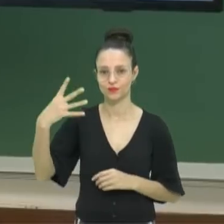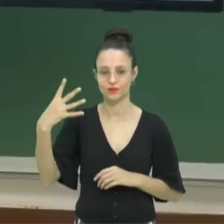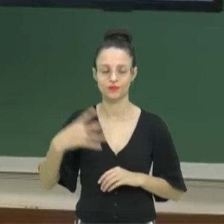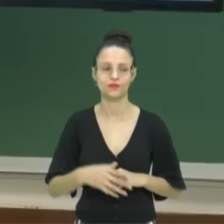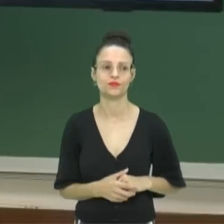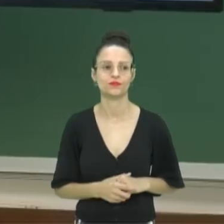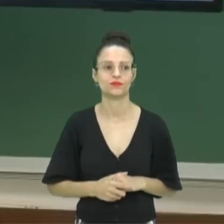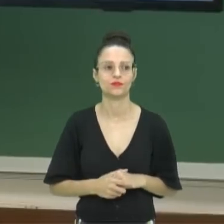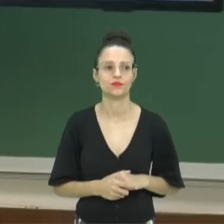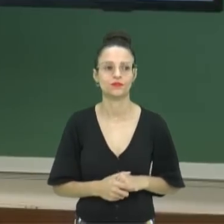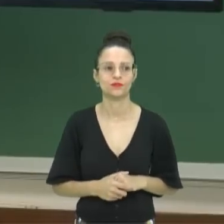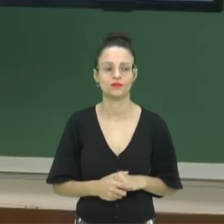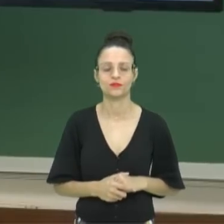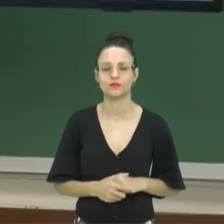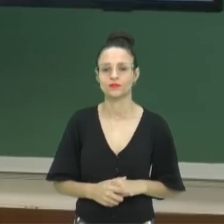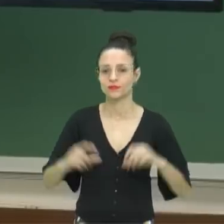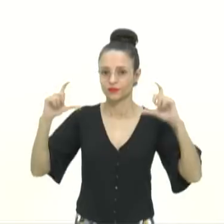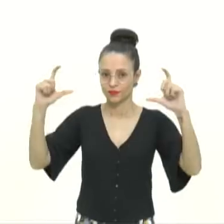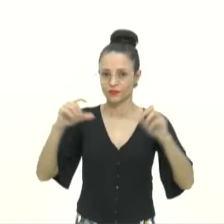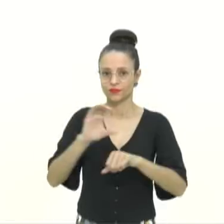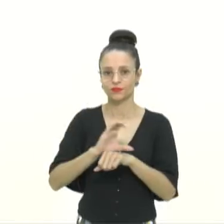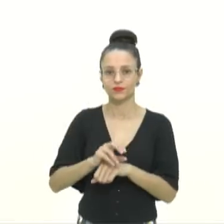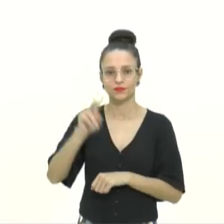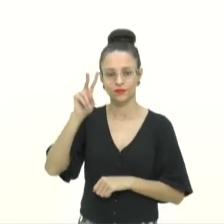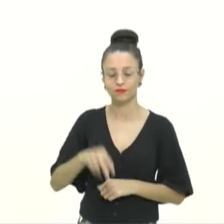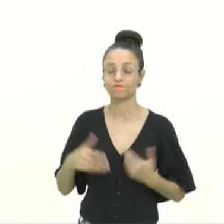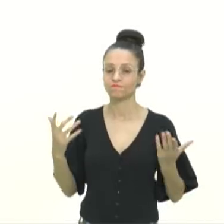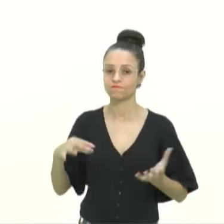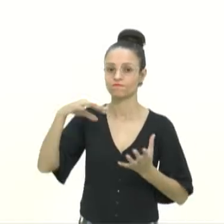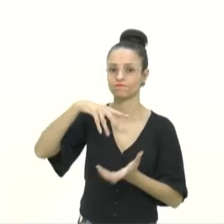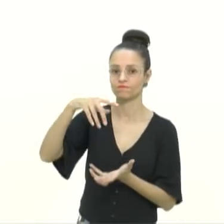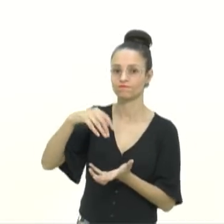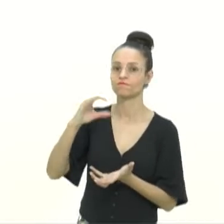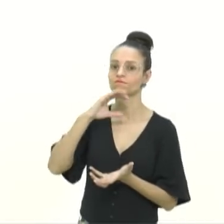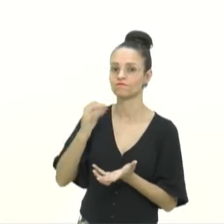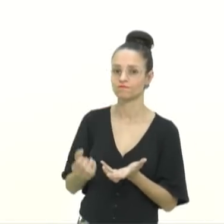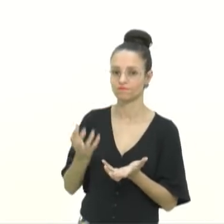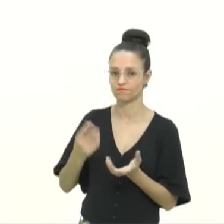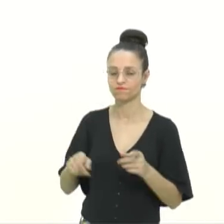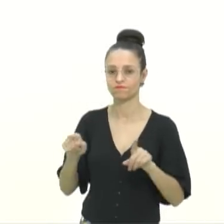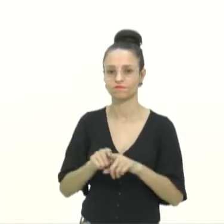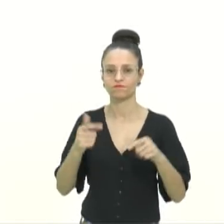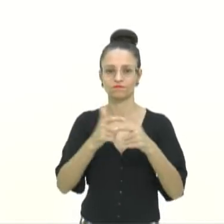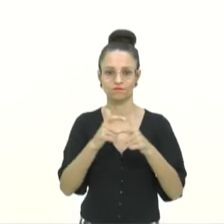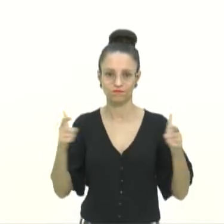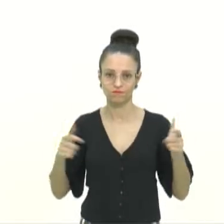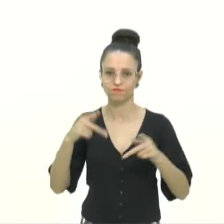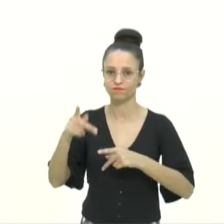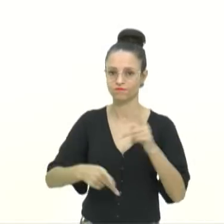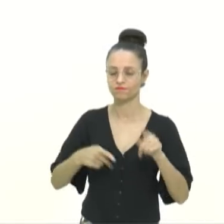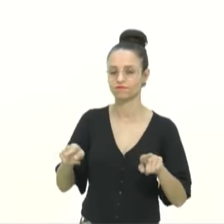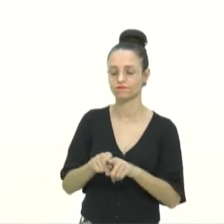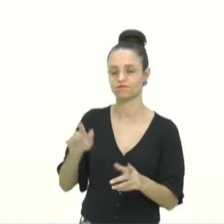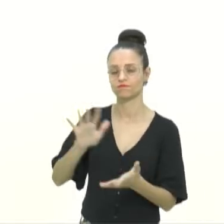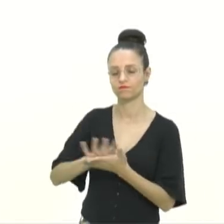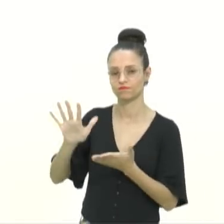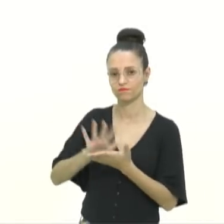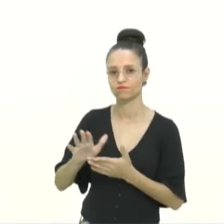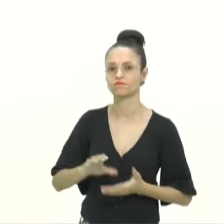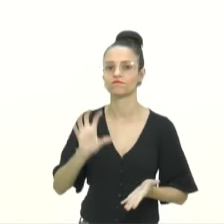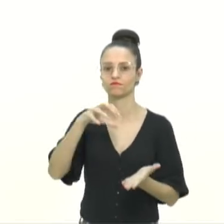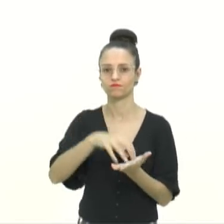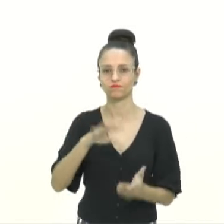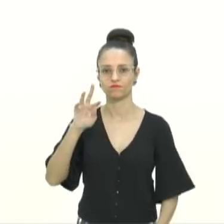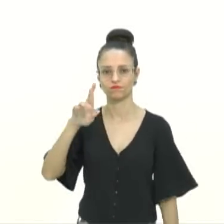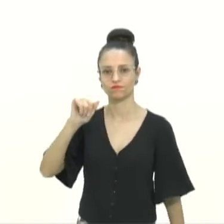4. Leia os trechos. Com aquecimento global, crescimento do país e desperdício, estudo do Instituto Trata